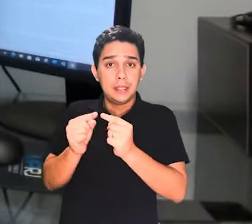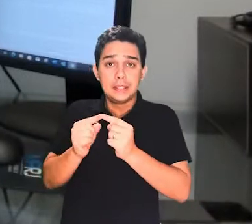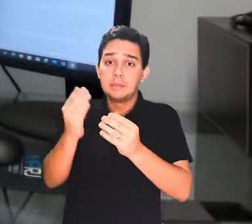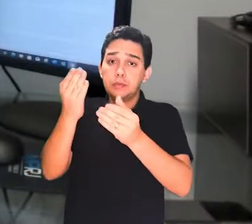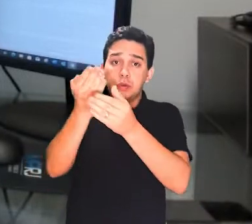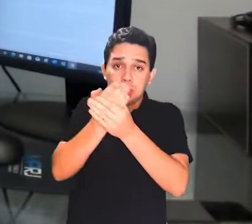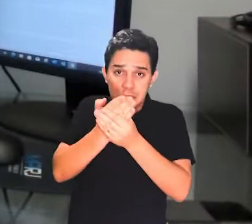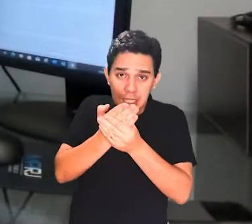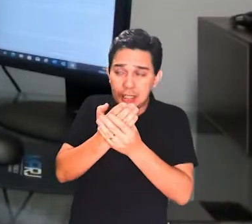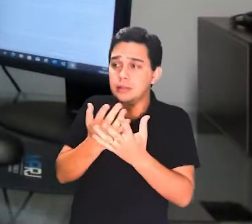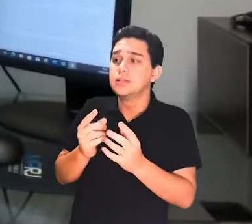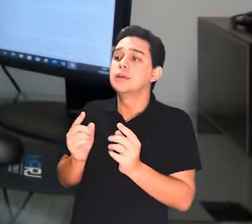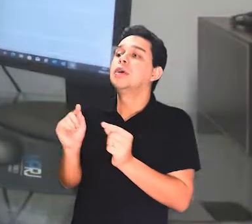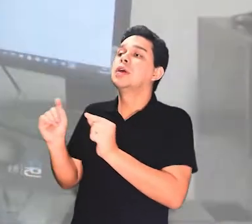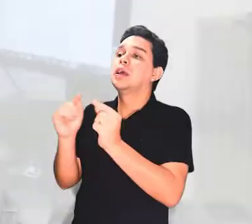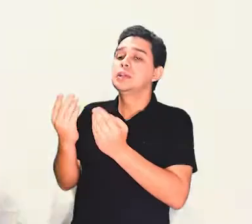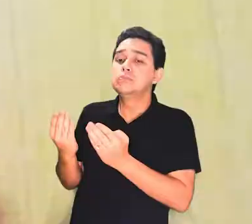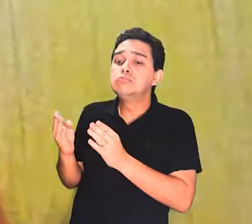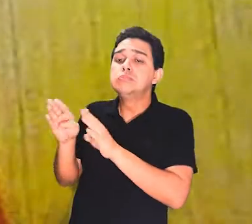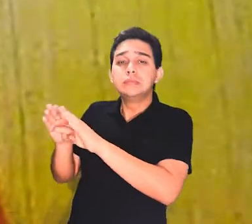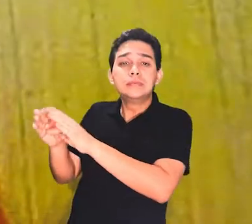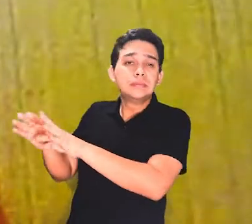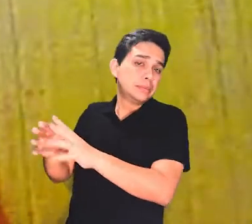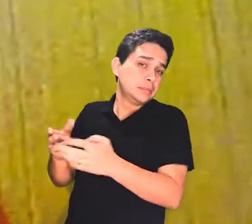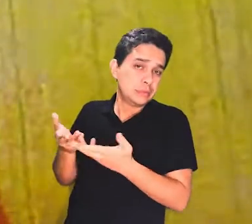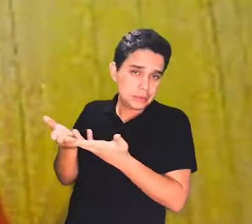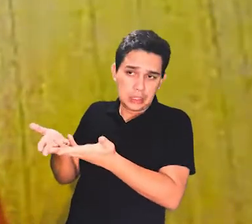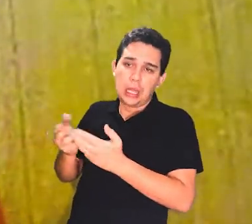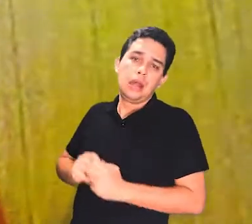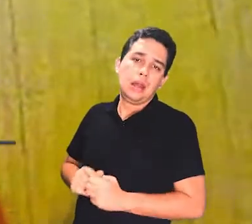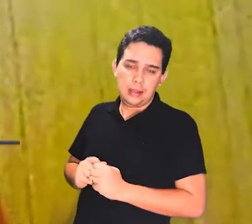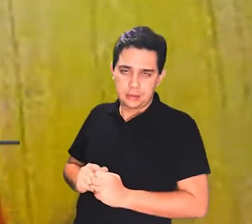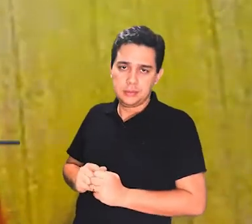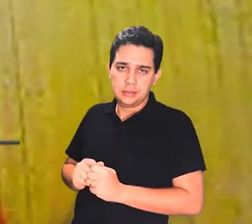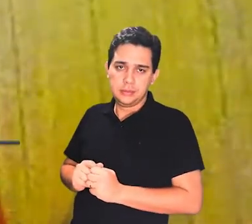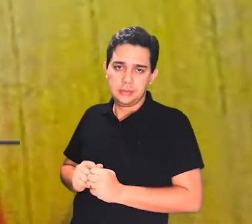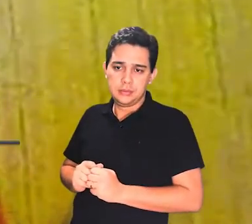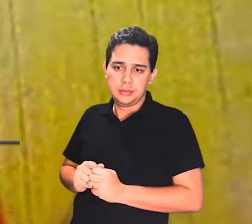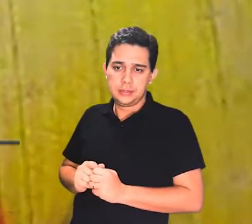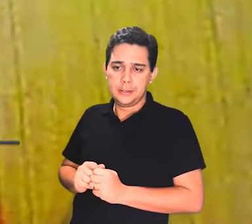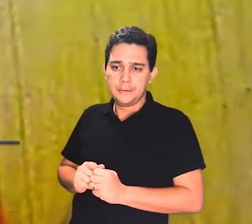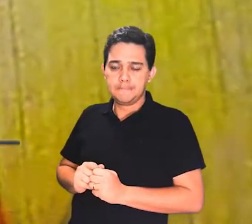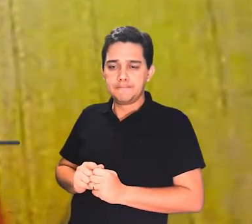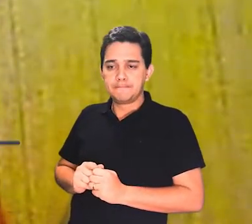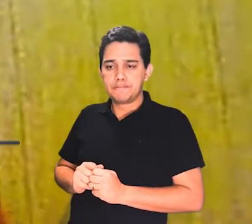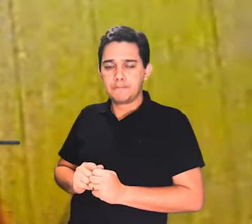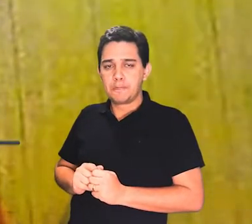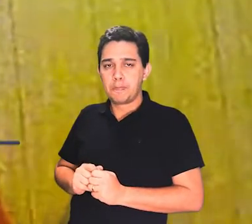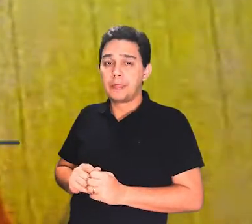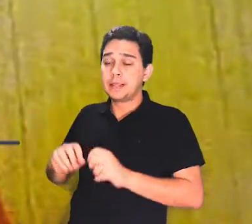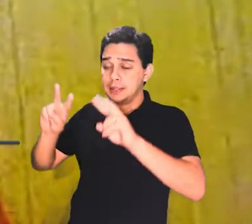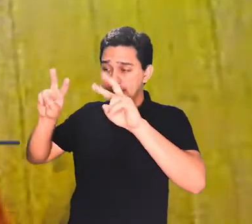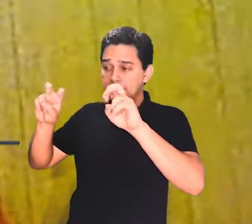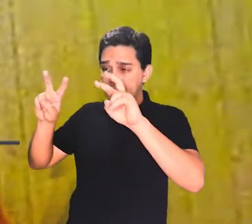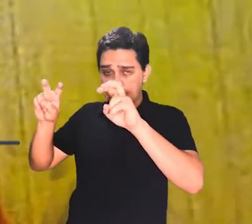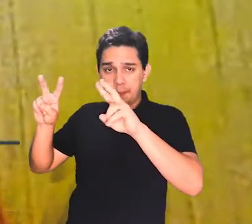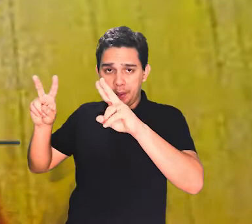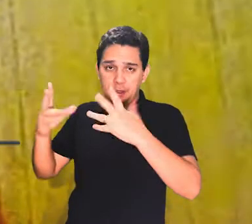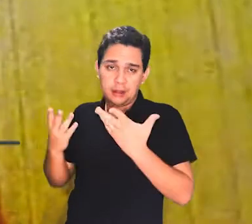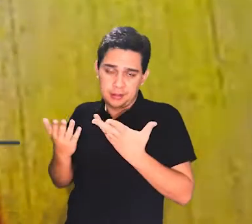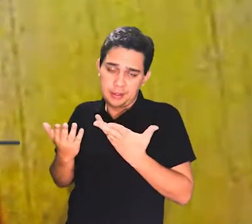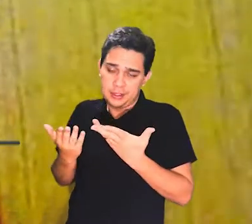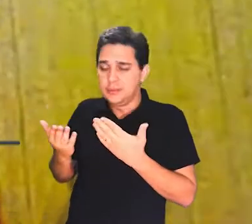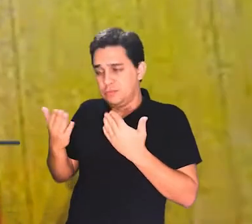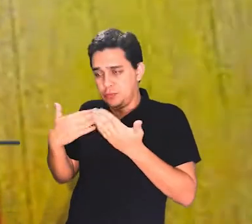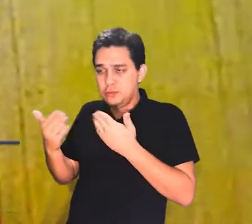de desinstitucionalização. Esse assunto é tratado agora por meio dessa resolução. Já